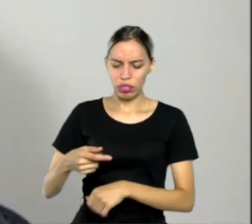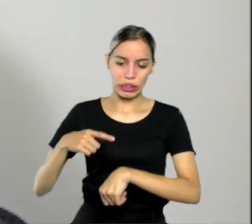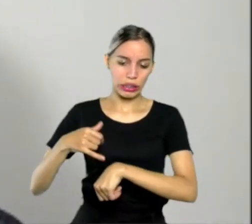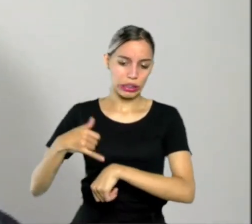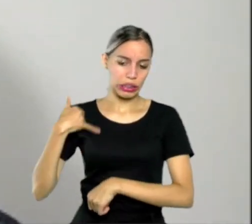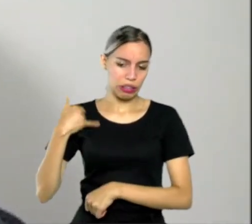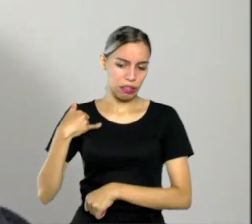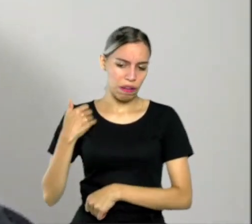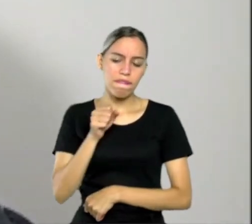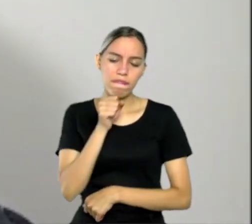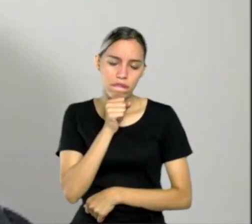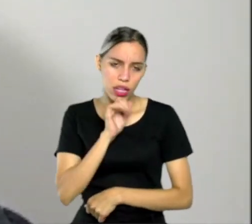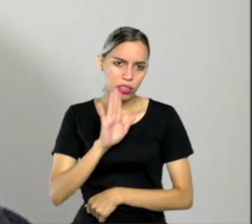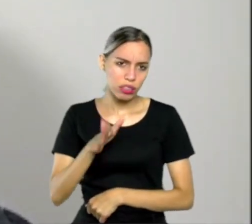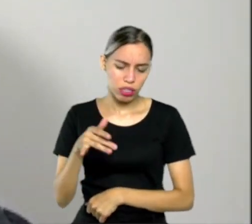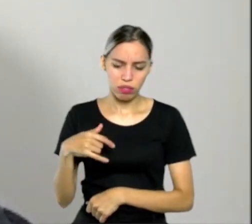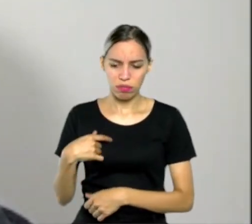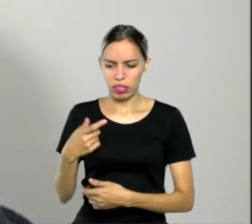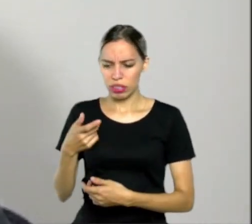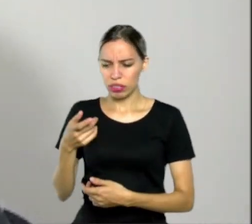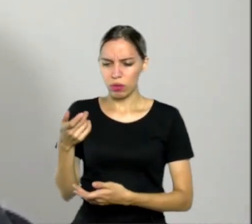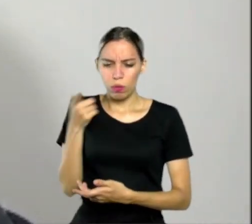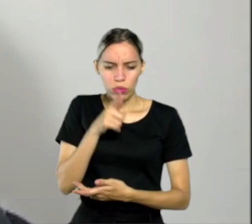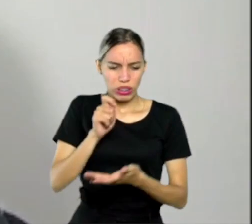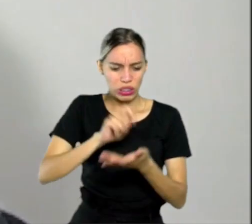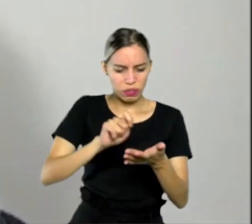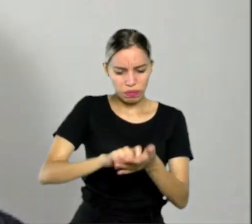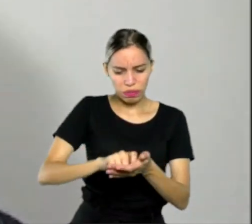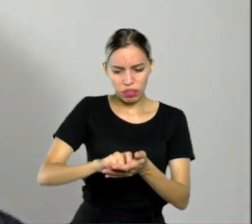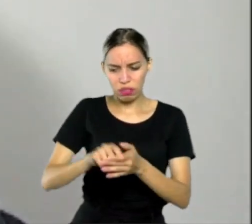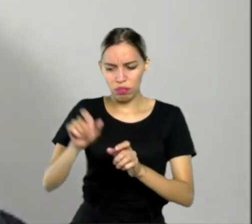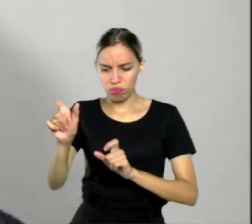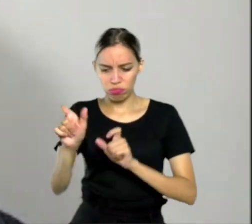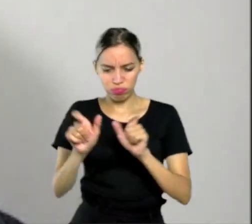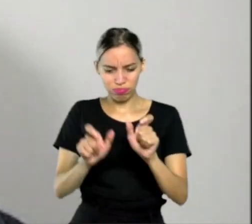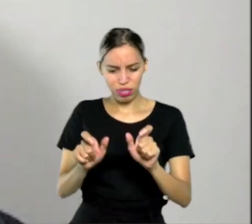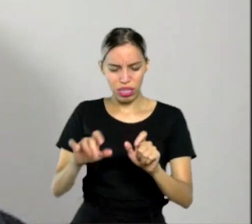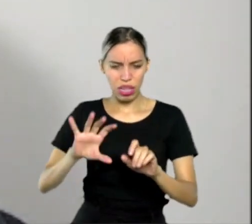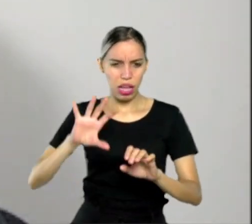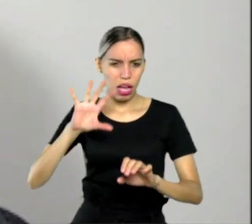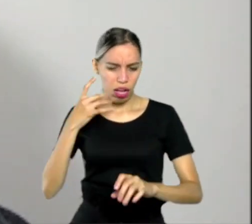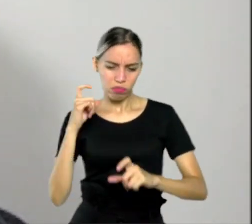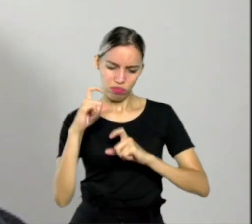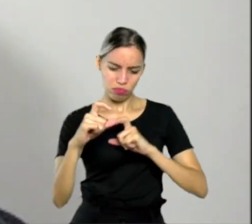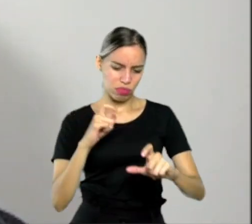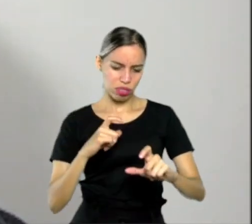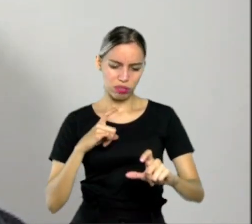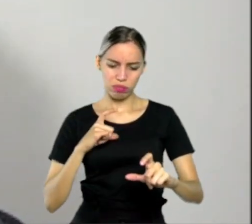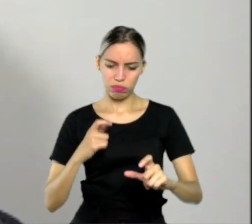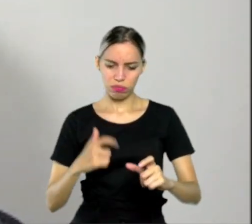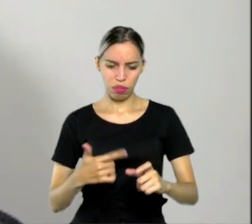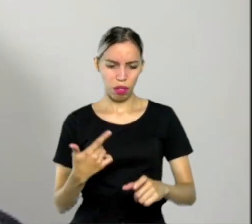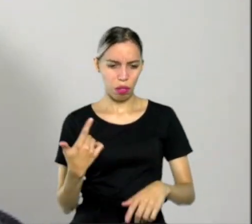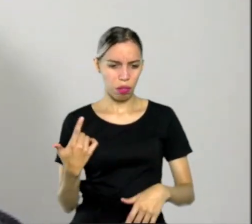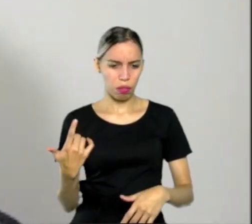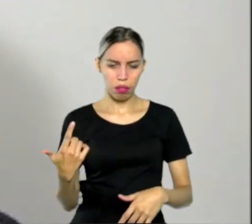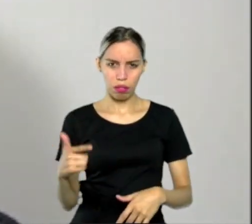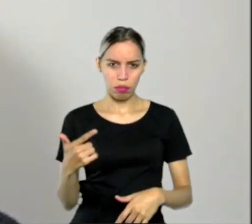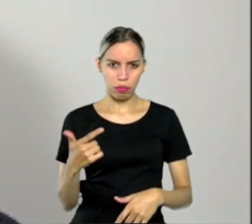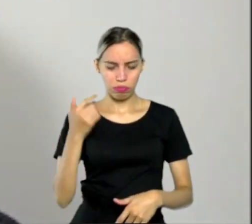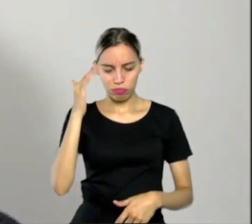consigo descrever cinzas e pretos, acho que o verso não alcança claridade. Pelas gavetas,